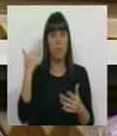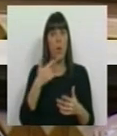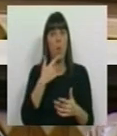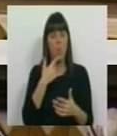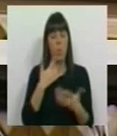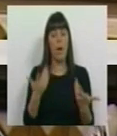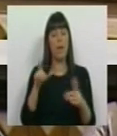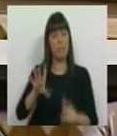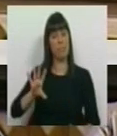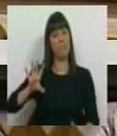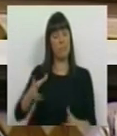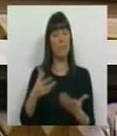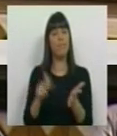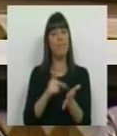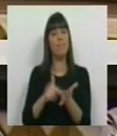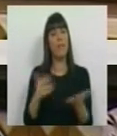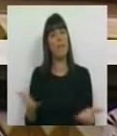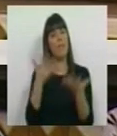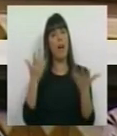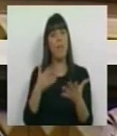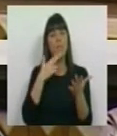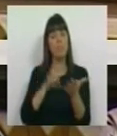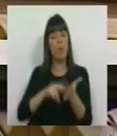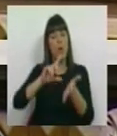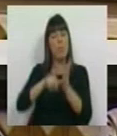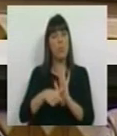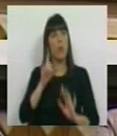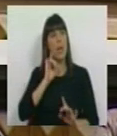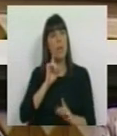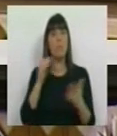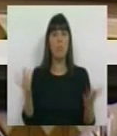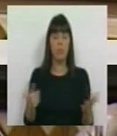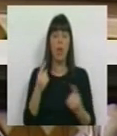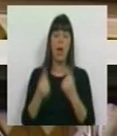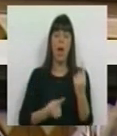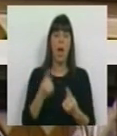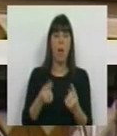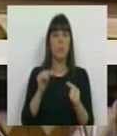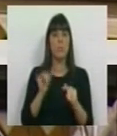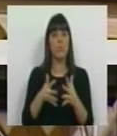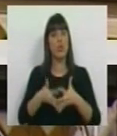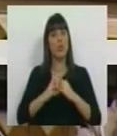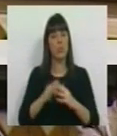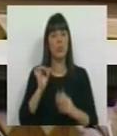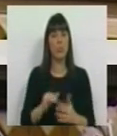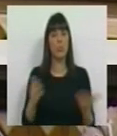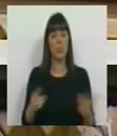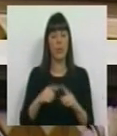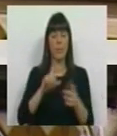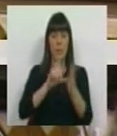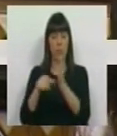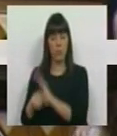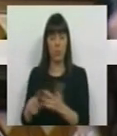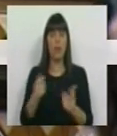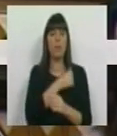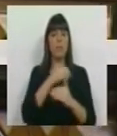considerável. Aquele distrito aguarda pela concretização de projetos significativos e alguns de caráter estruturante. Entre estes